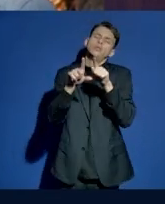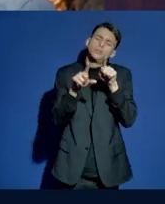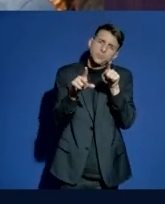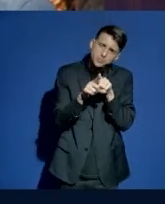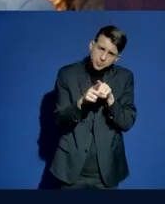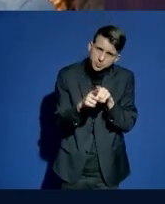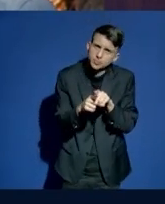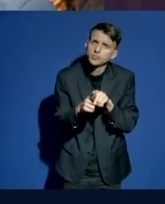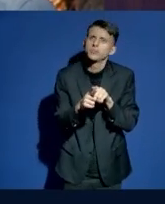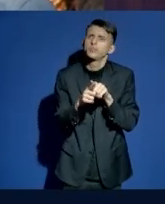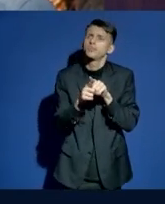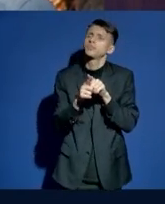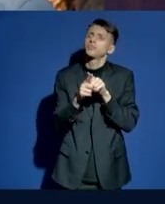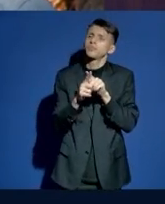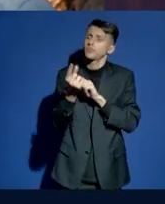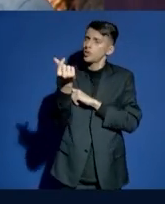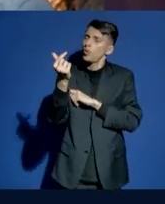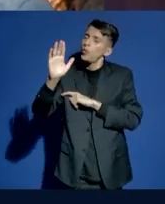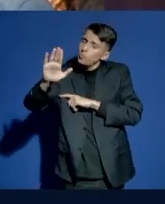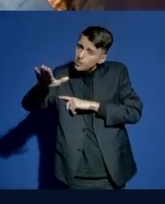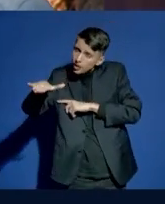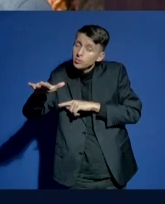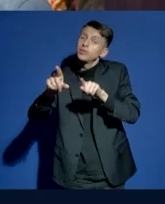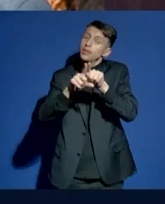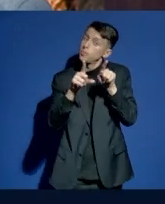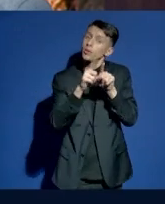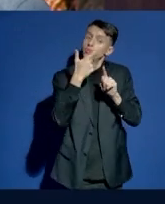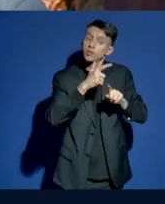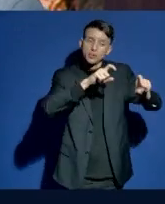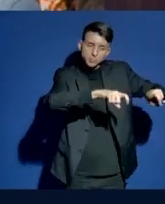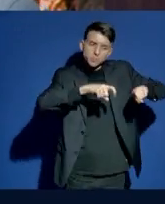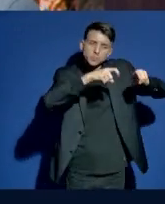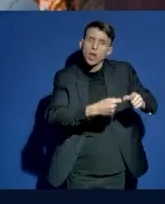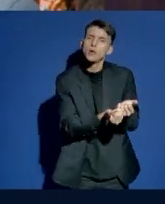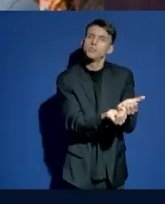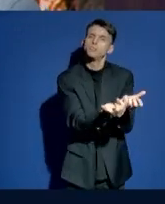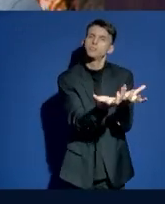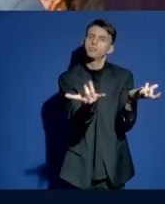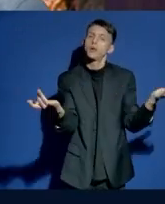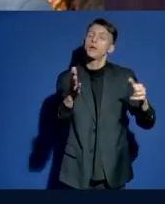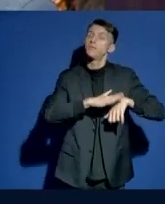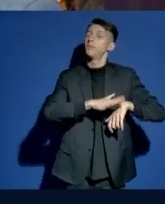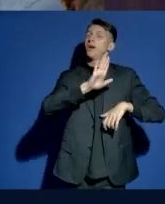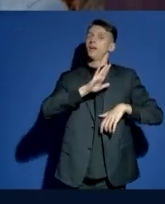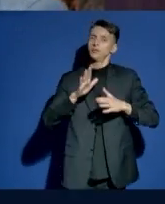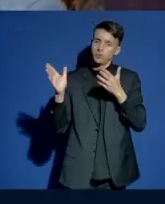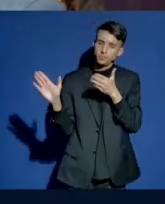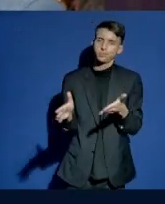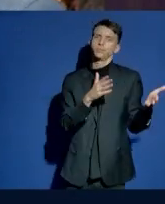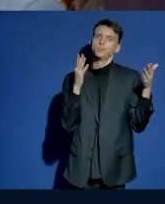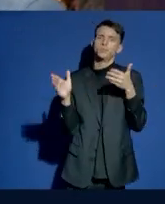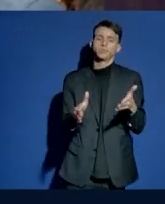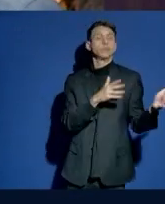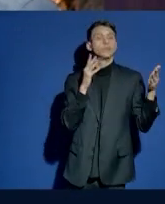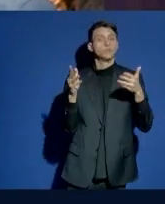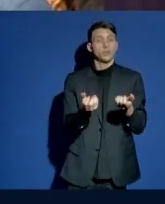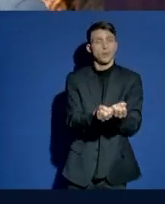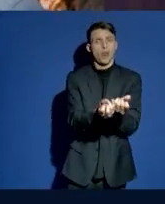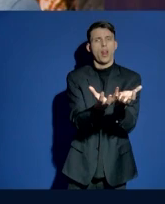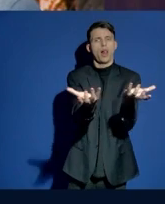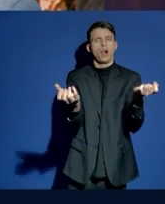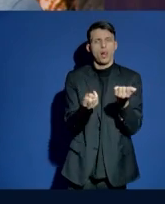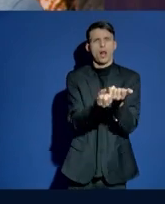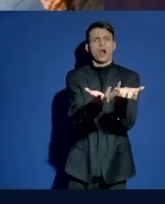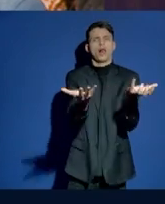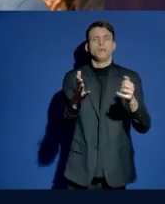custo, mas uma busca cada vez maior por produtividade. Eu acho que a produtividade é um fator de